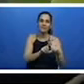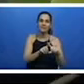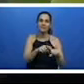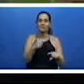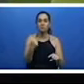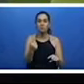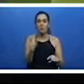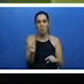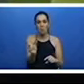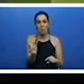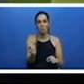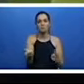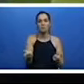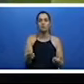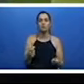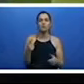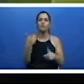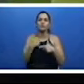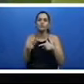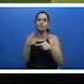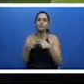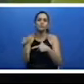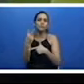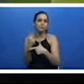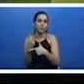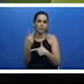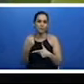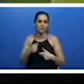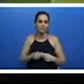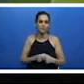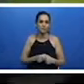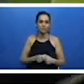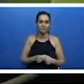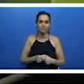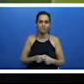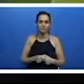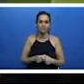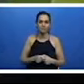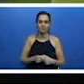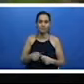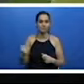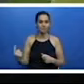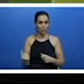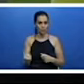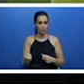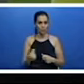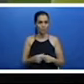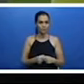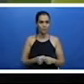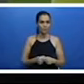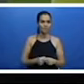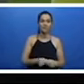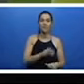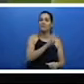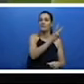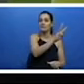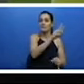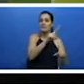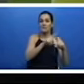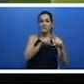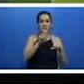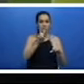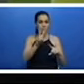2. 2 vezes 1, 2. Dividido por 2, 1. 3 vezes